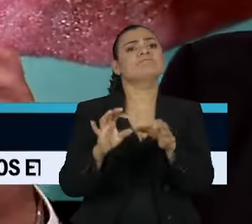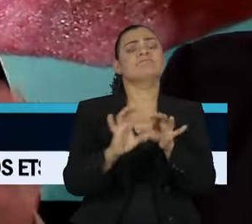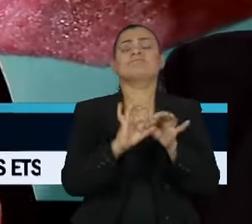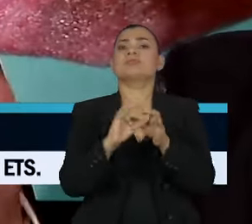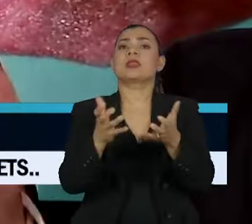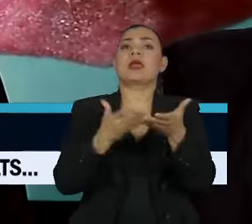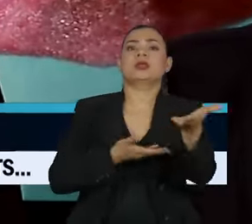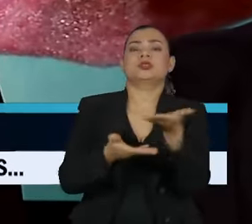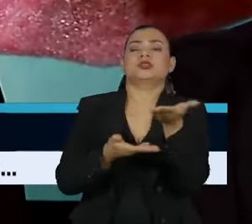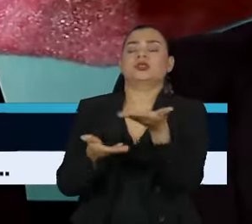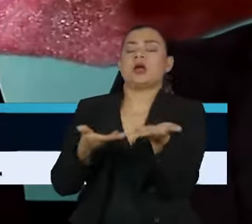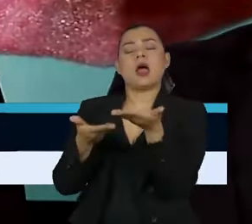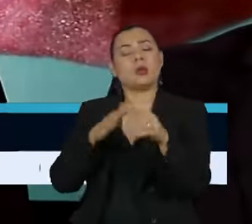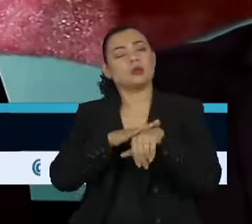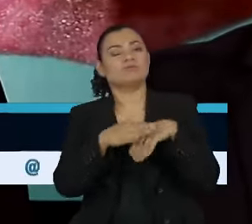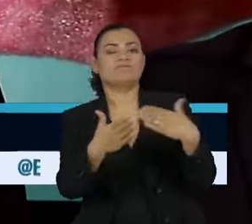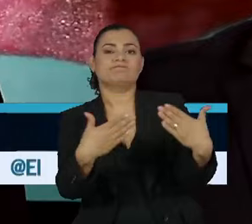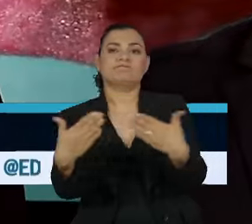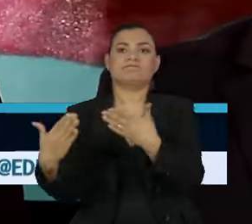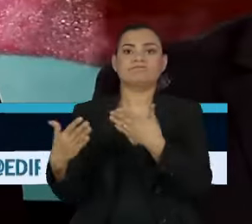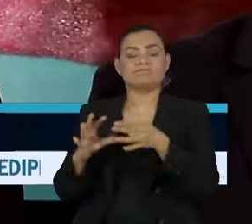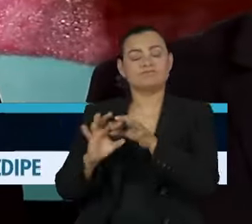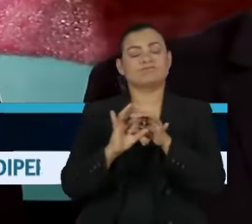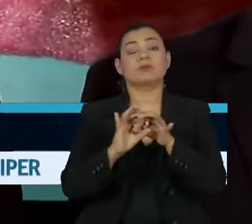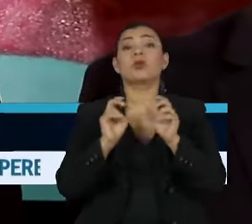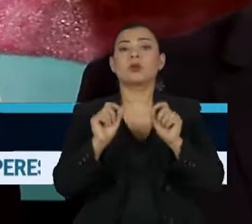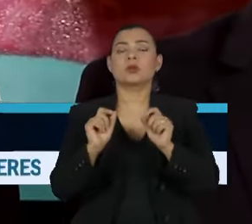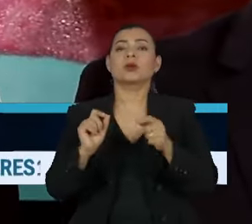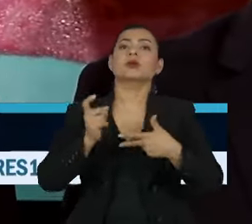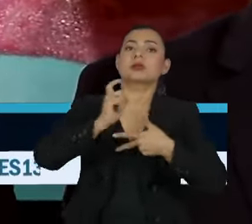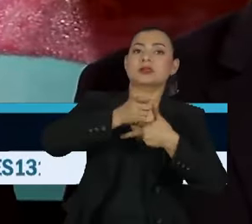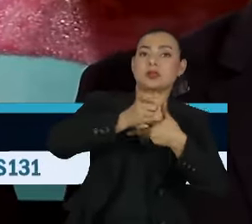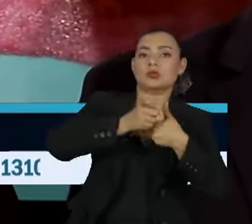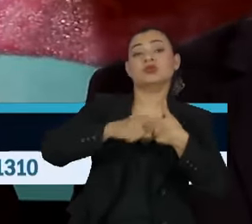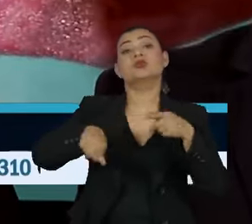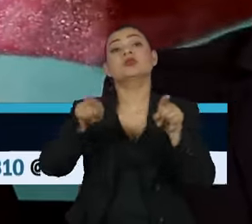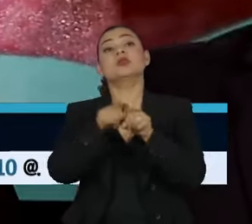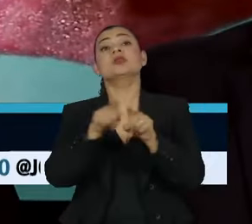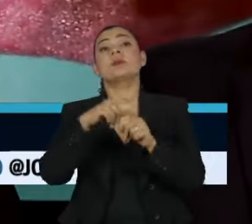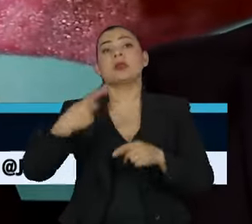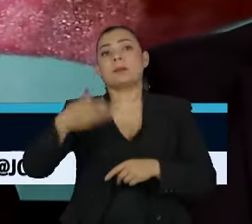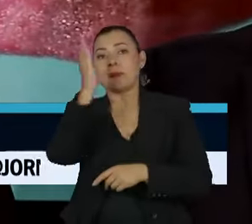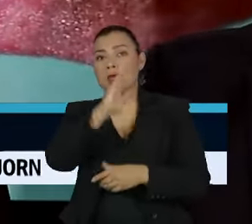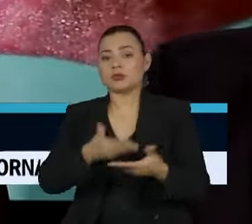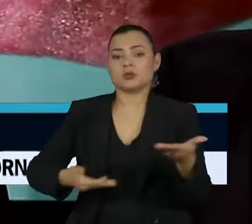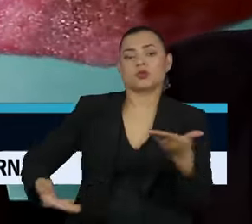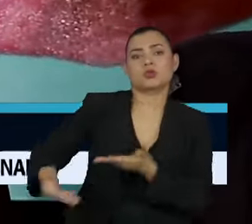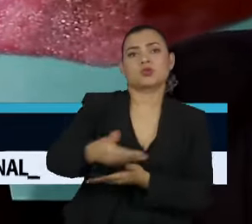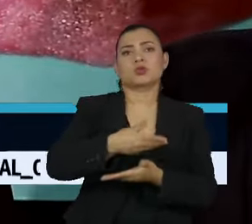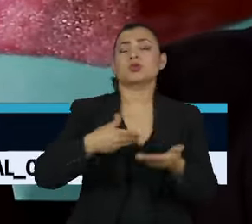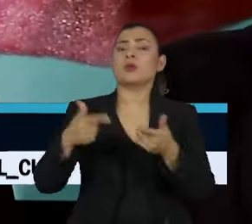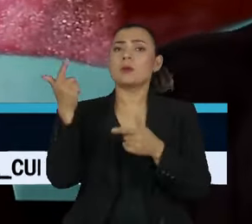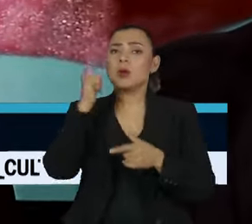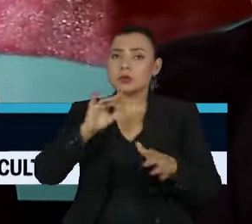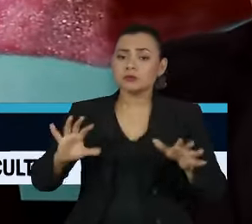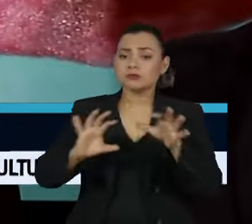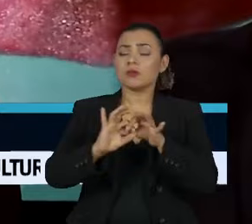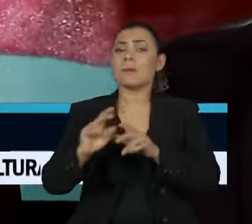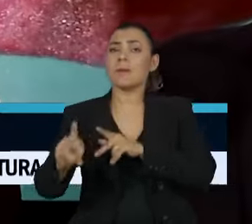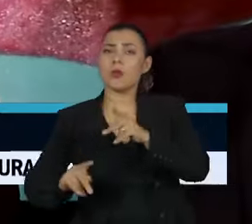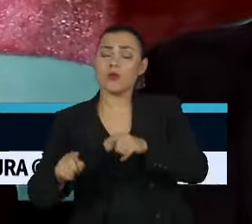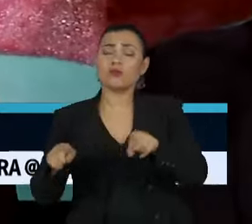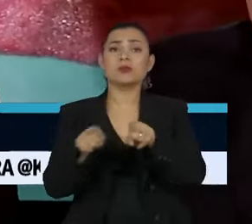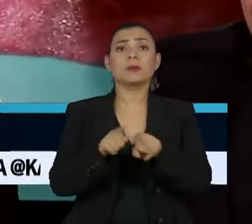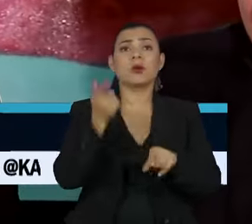o diálogo institucional entre o Poder Executivo e o Parlamento brasileiro, para que de maneira